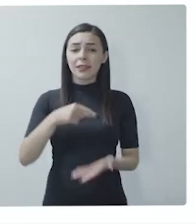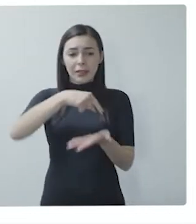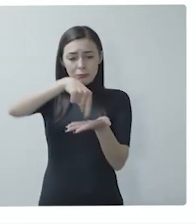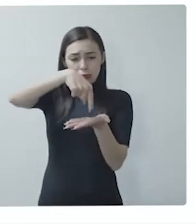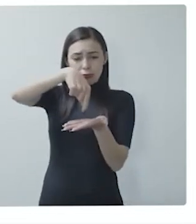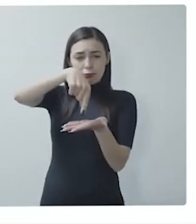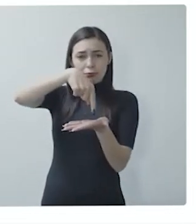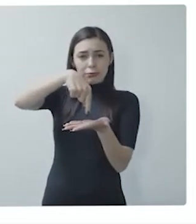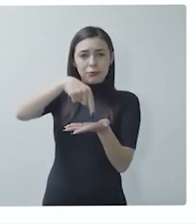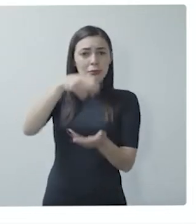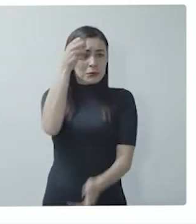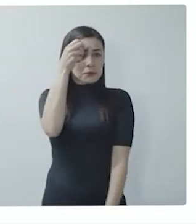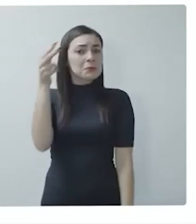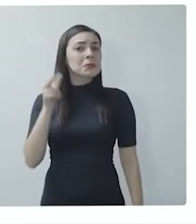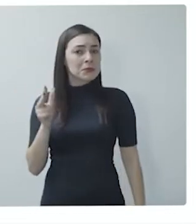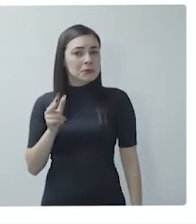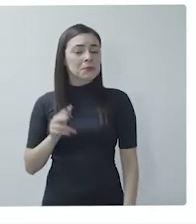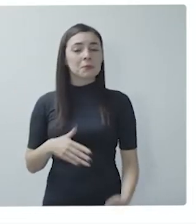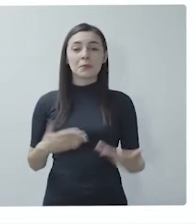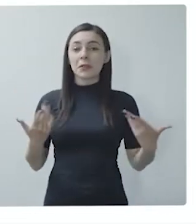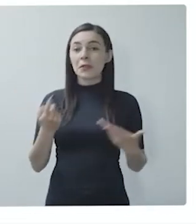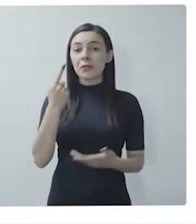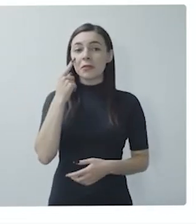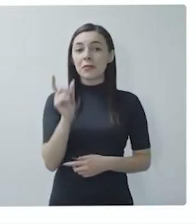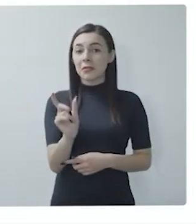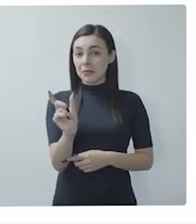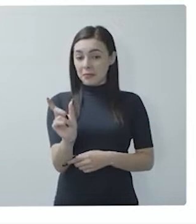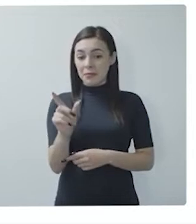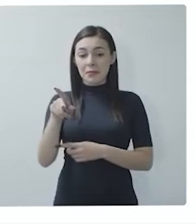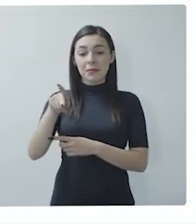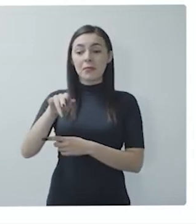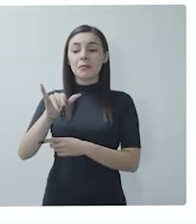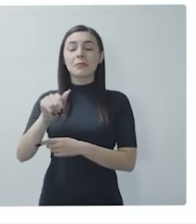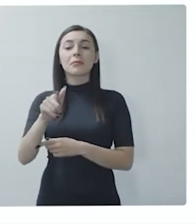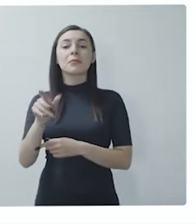Estão espertos, hein? Então vamos ver como é que escreve pião.